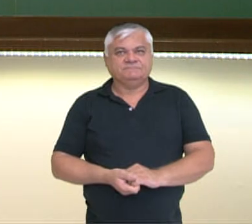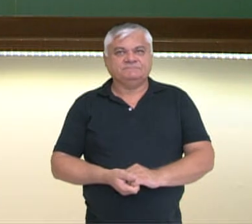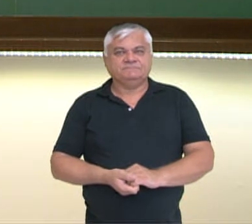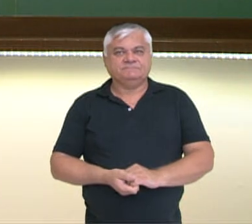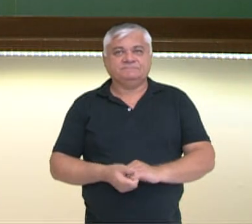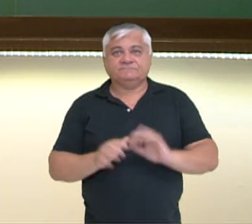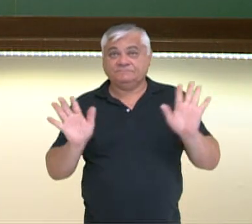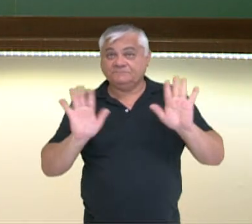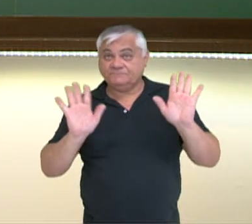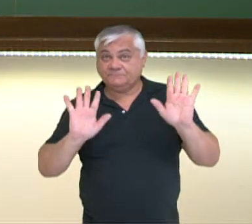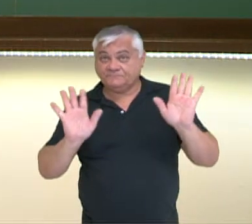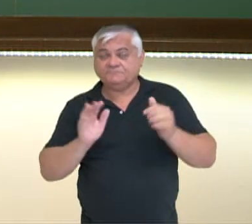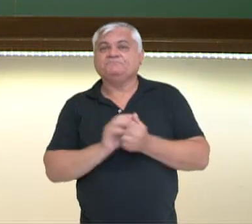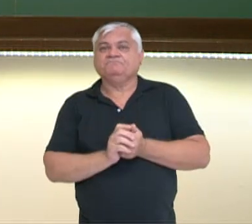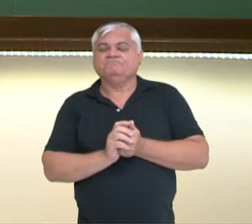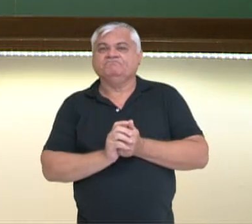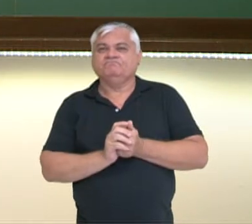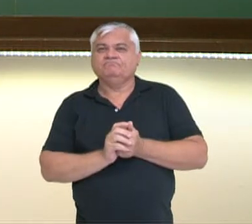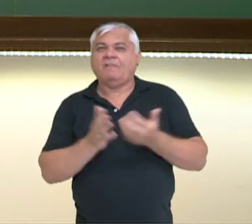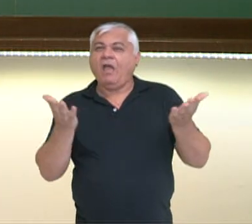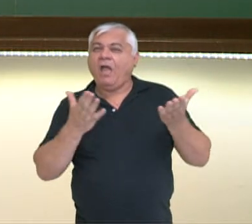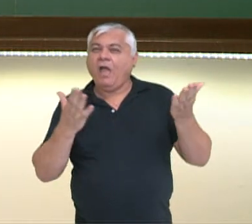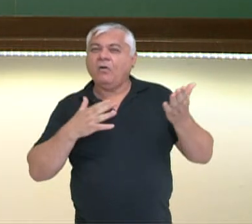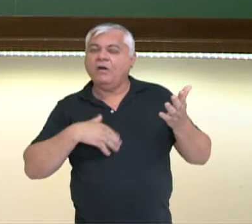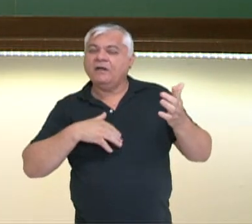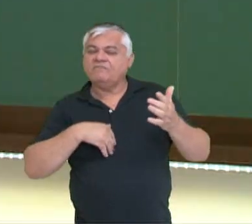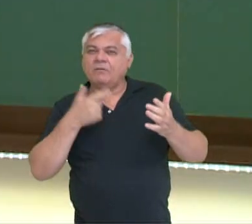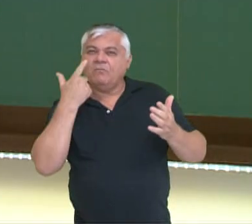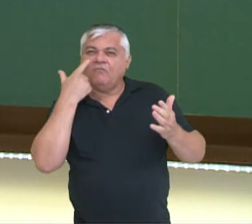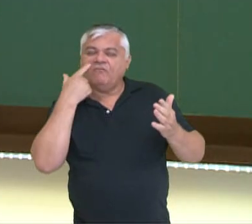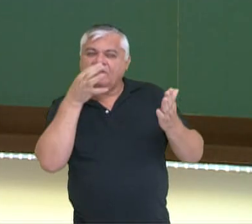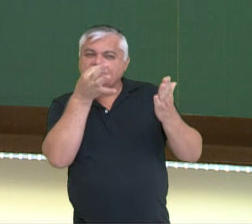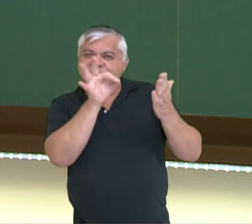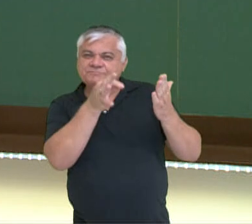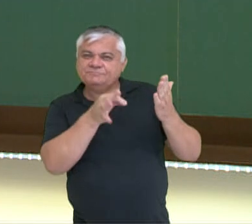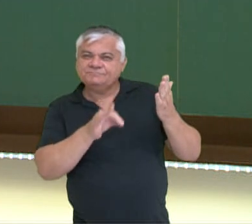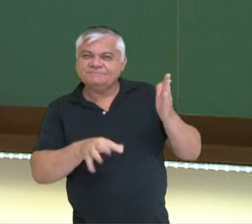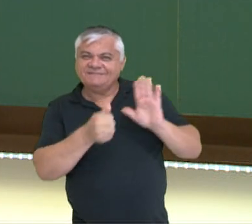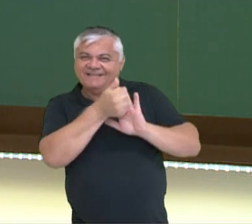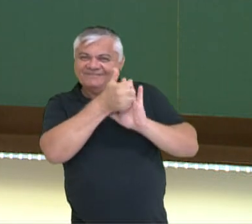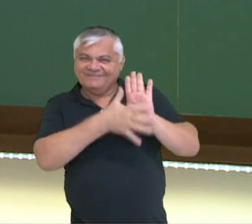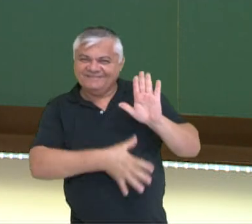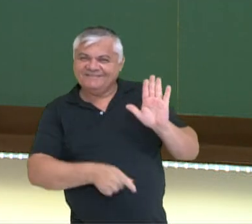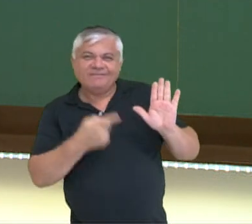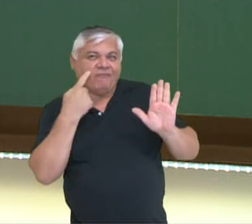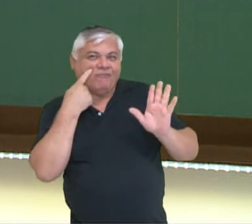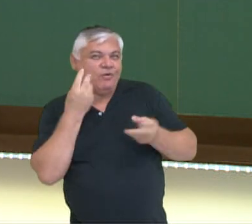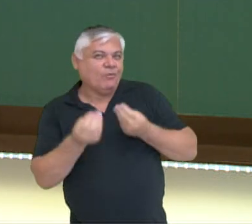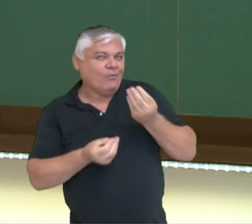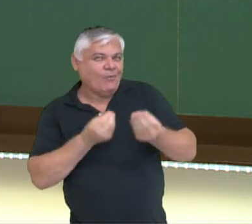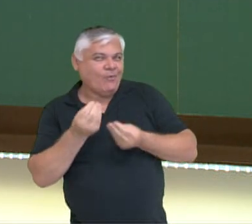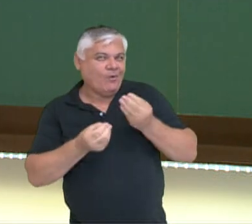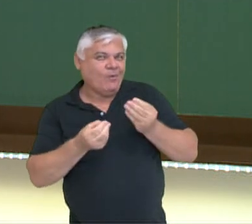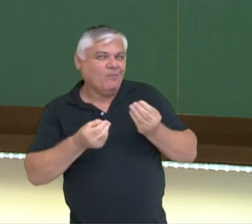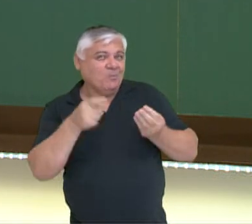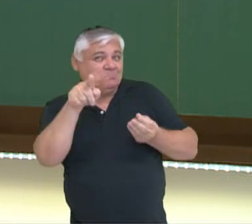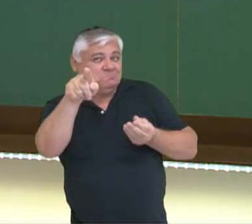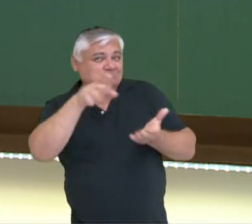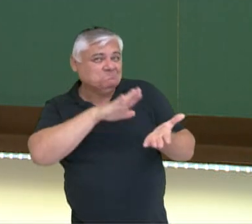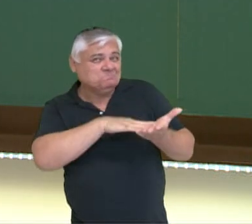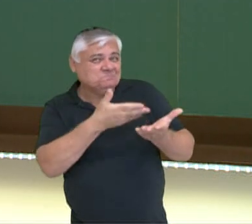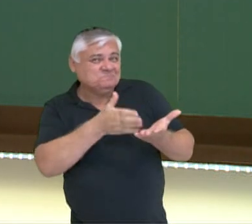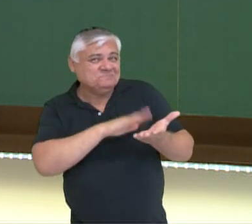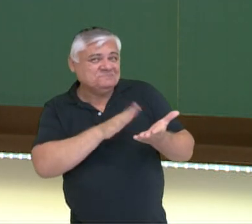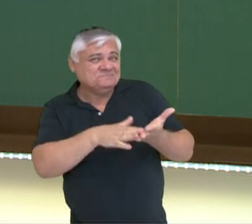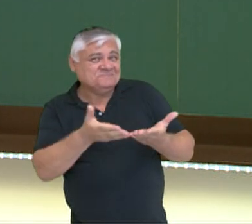Muito bem, chicos, vamos corrigir nossa atividade então? Ver como ficou aí a interpretação deste